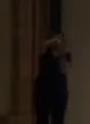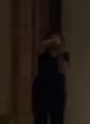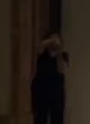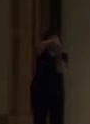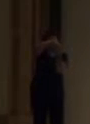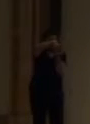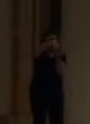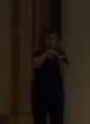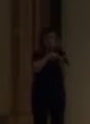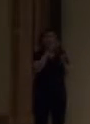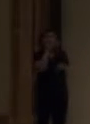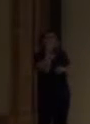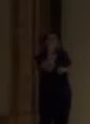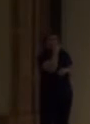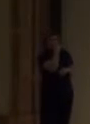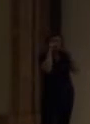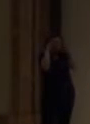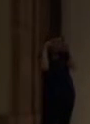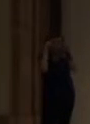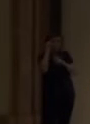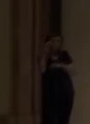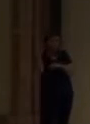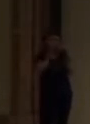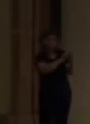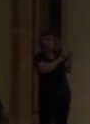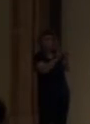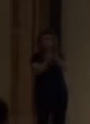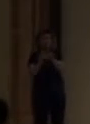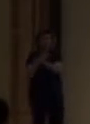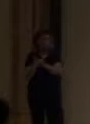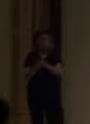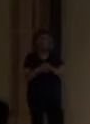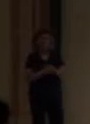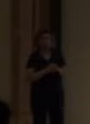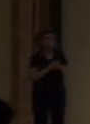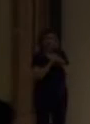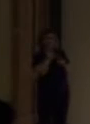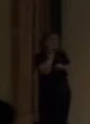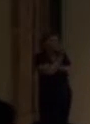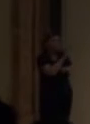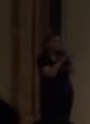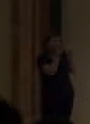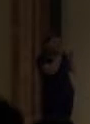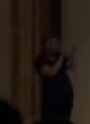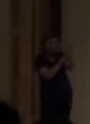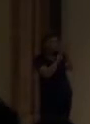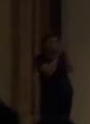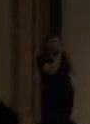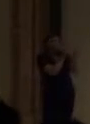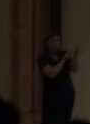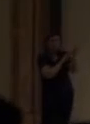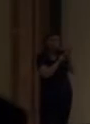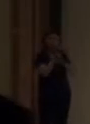que se ia desvendando, ia-se dividindo. Por ali, onde estão aqueles papagaios, saberão